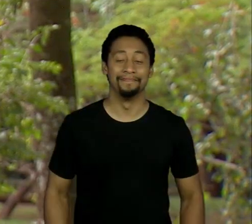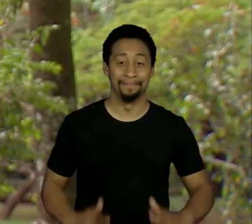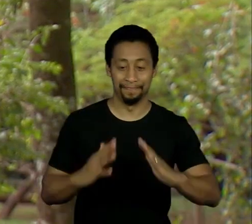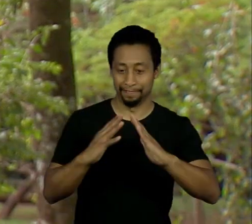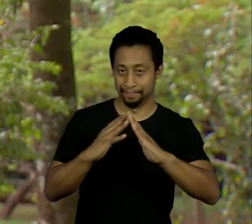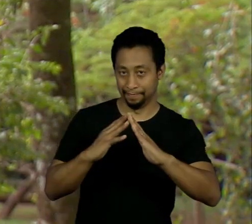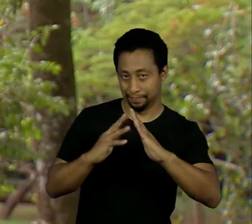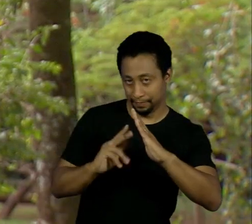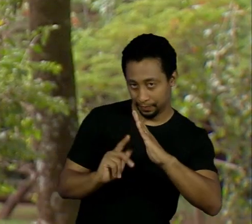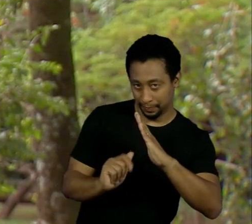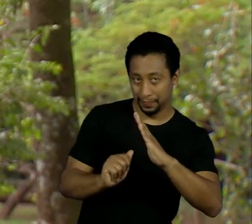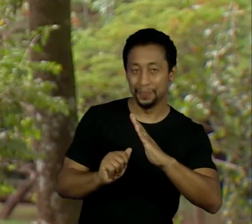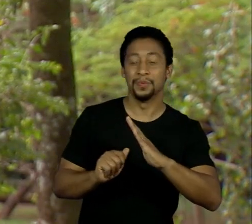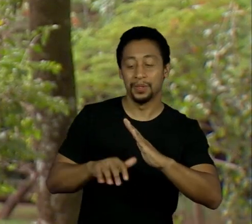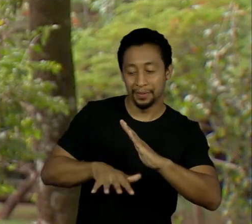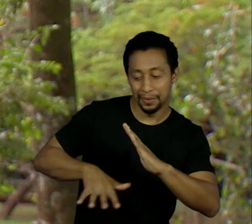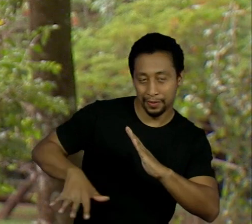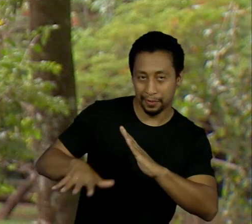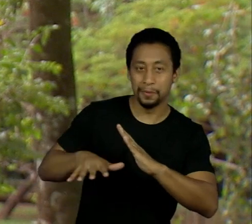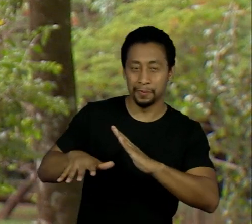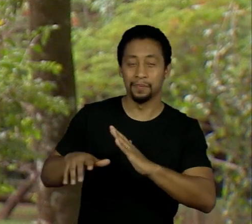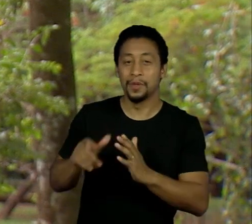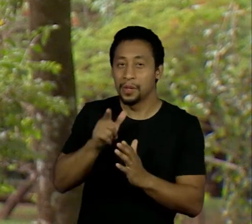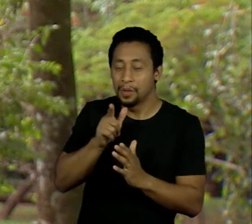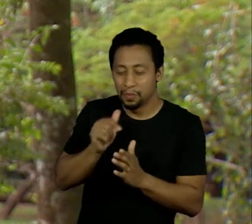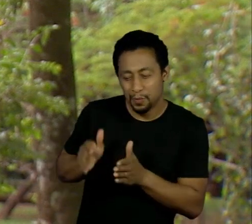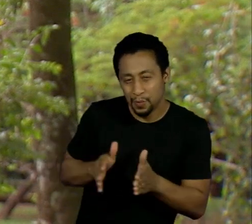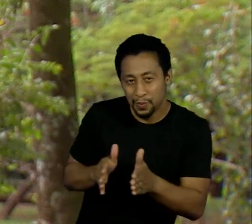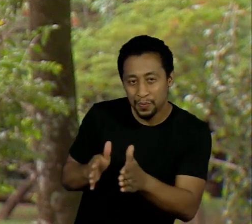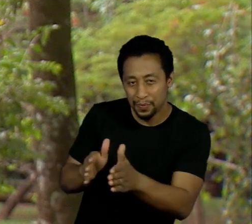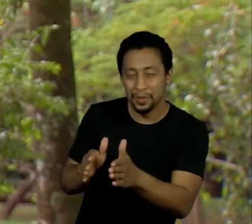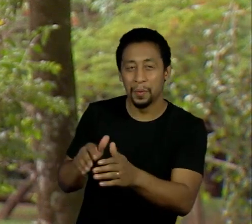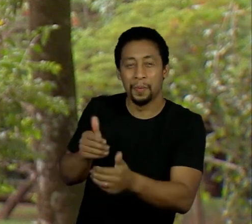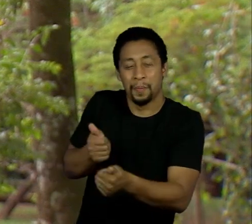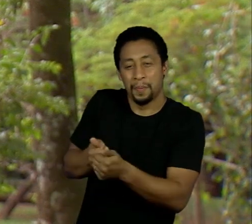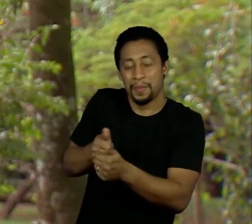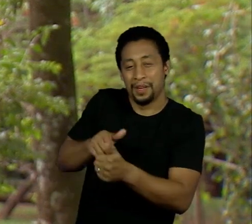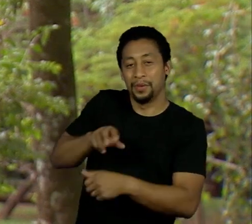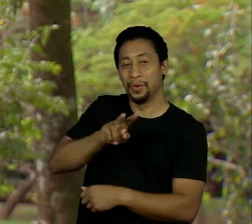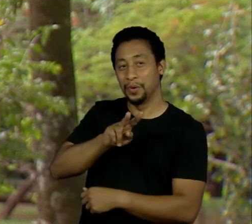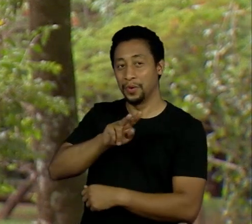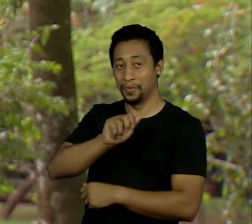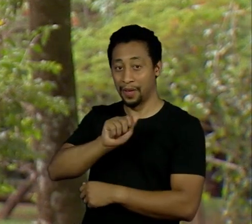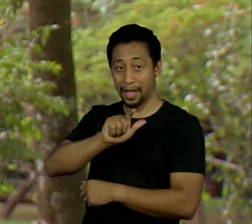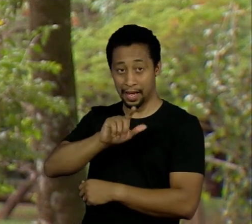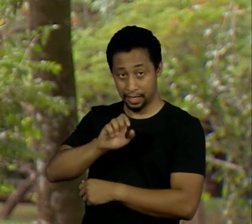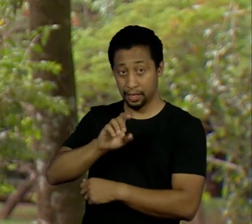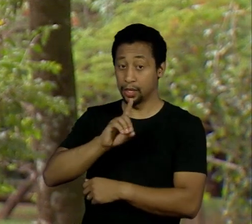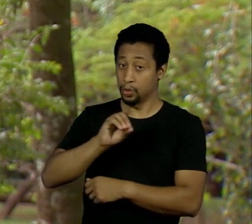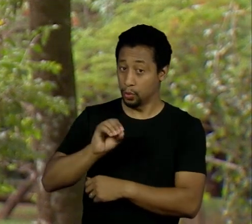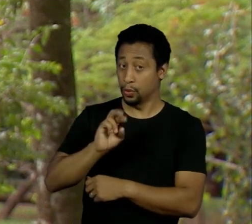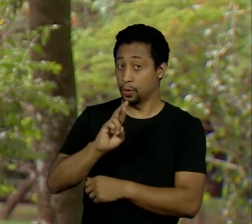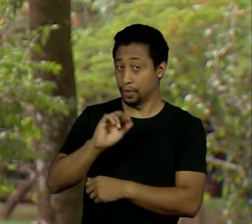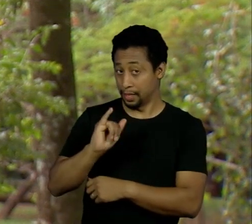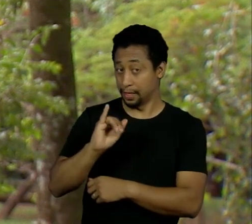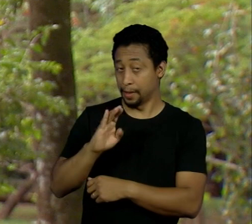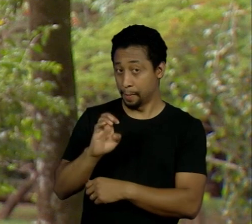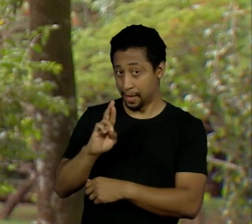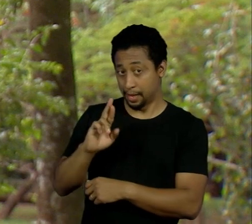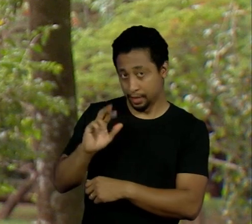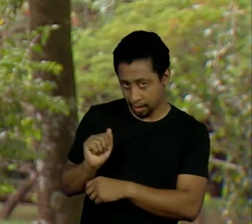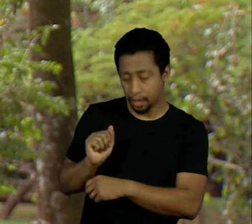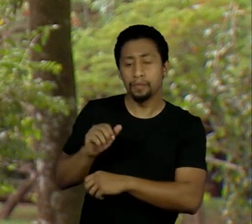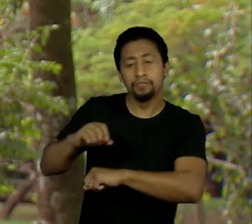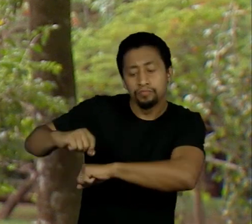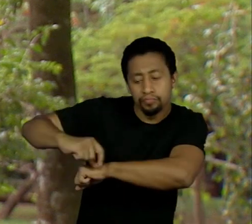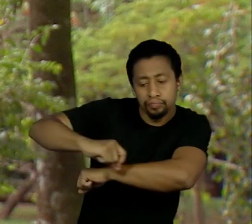Quilombolas da rede de sementes do Vale do Ribeira plantam floresta. O trabalho de recuperação da Mata Atlântica está registrado no